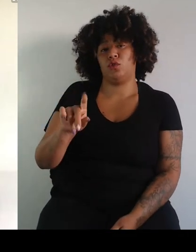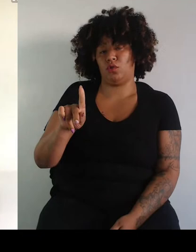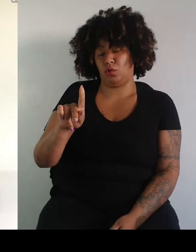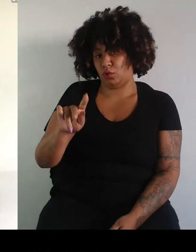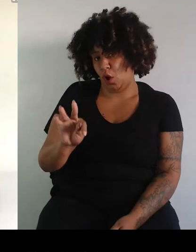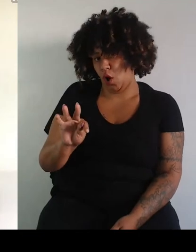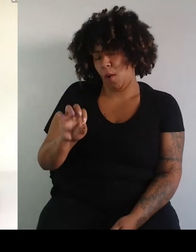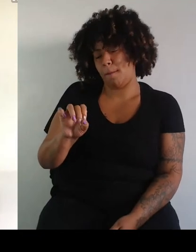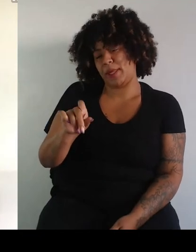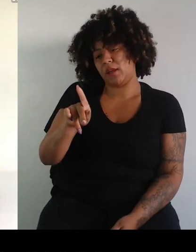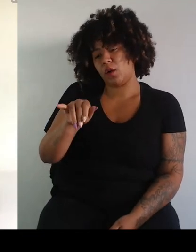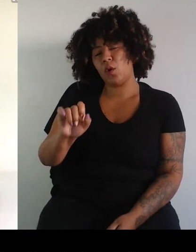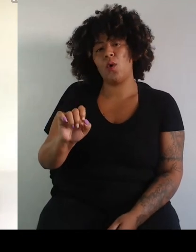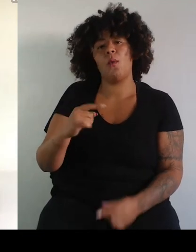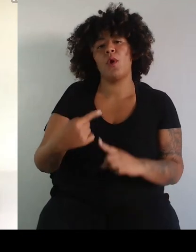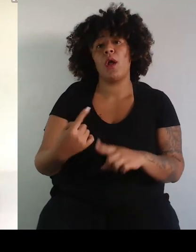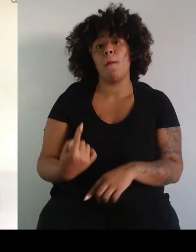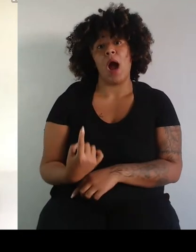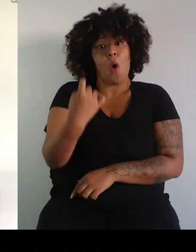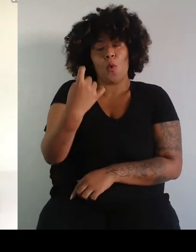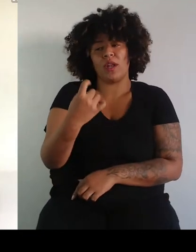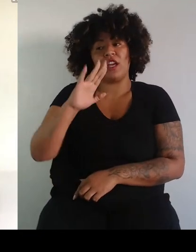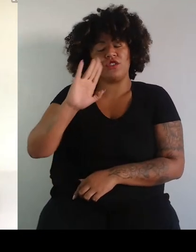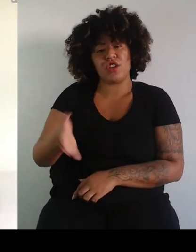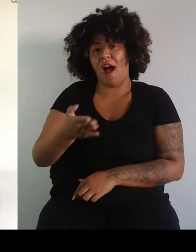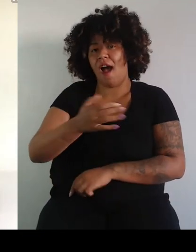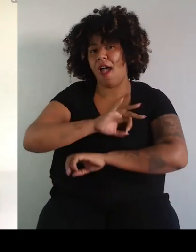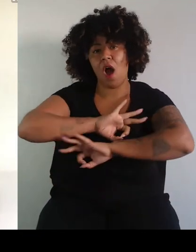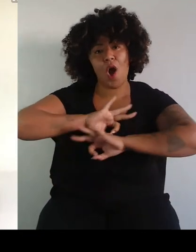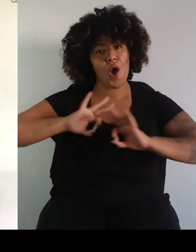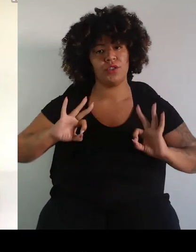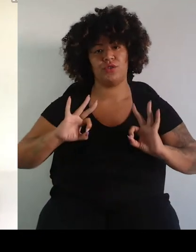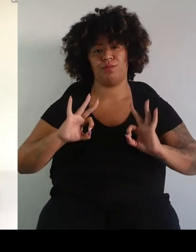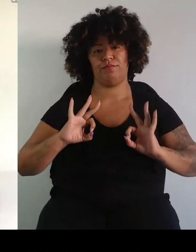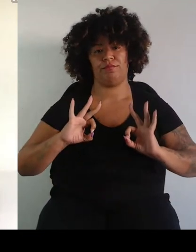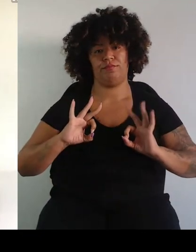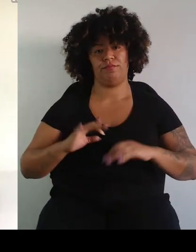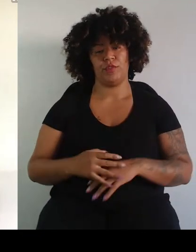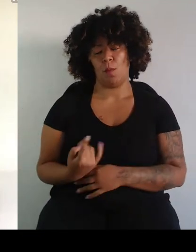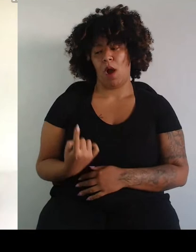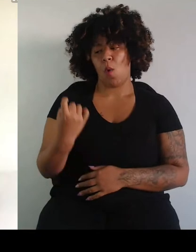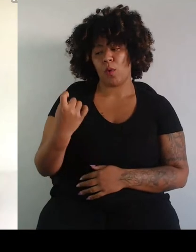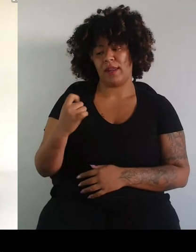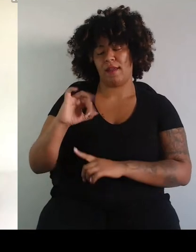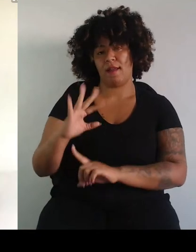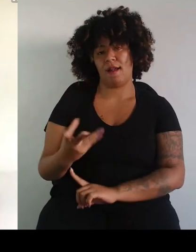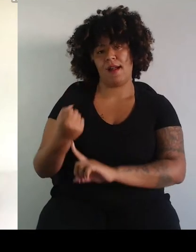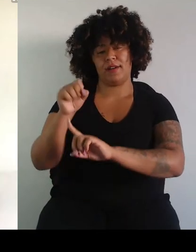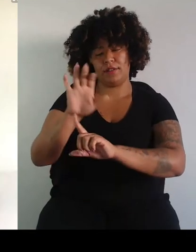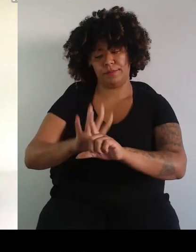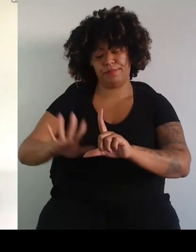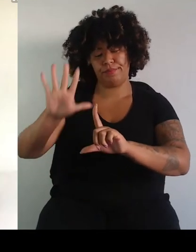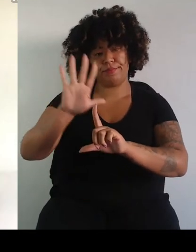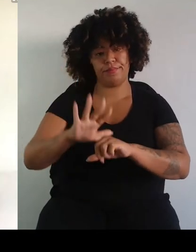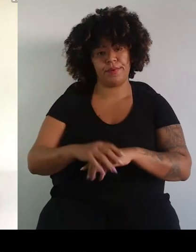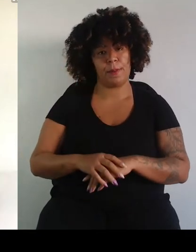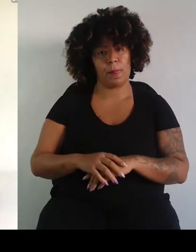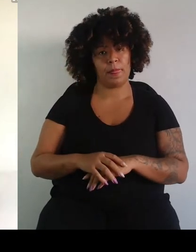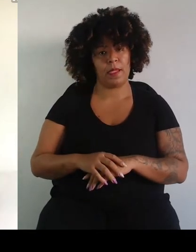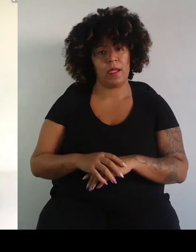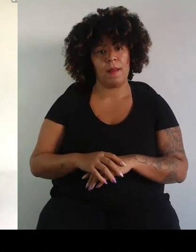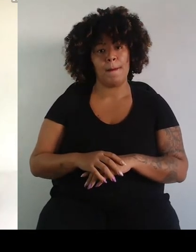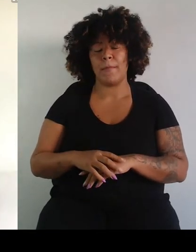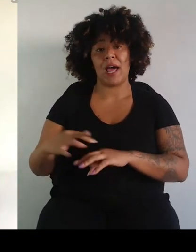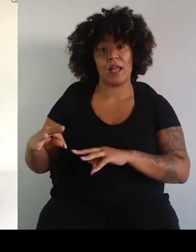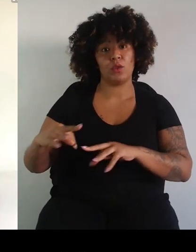para todas as obras dele e uma só bastaria para a canalidade de todos